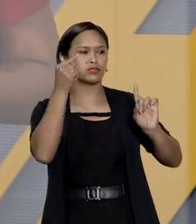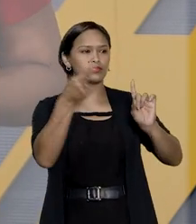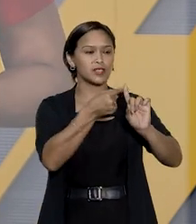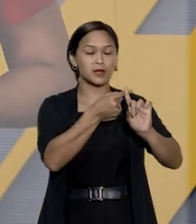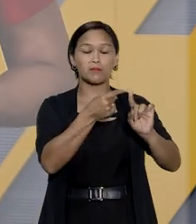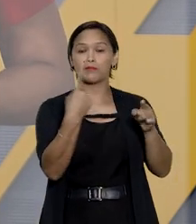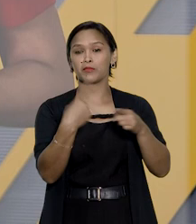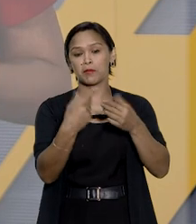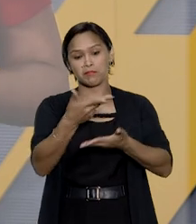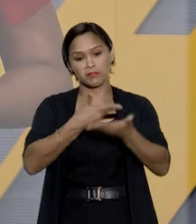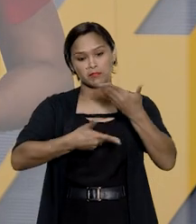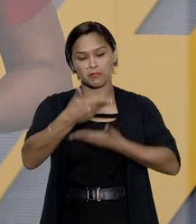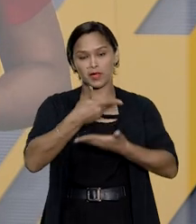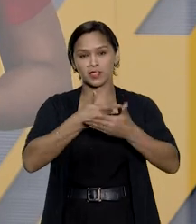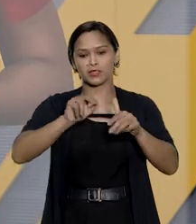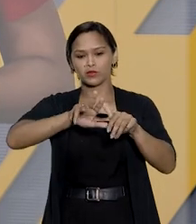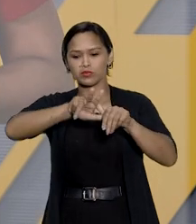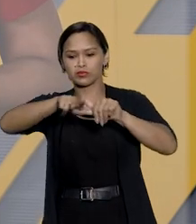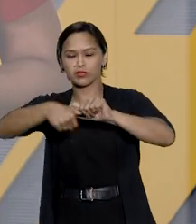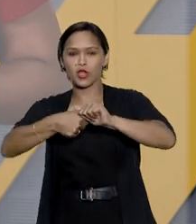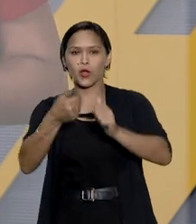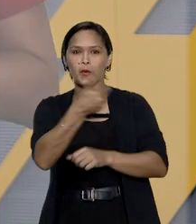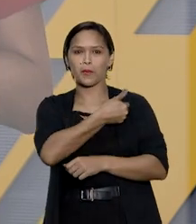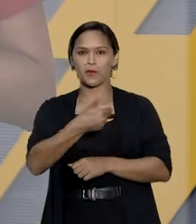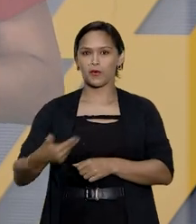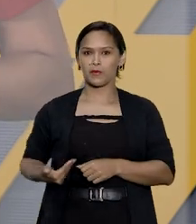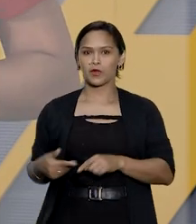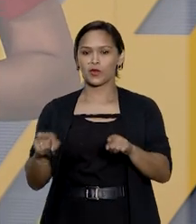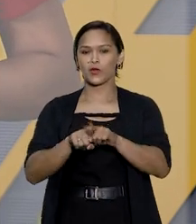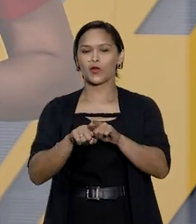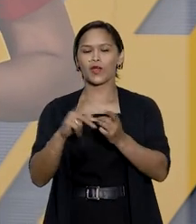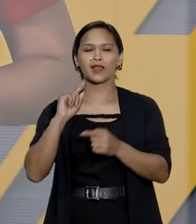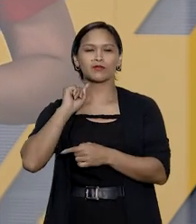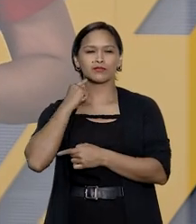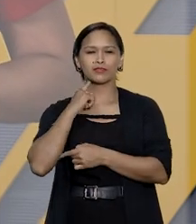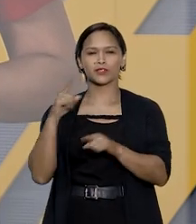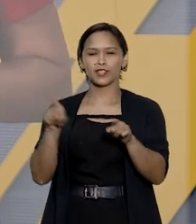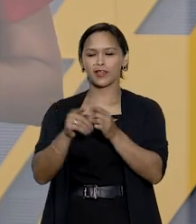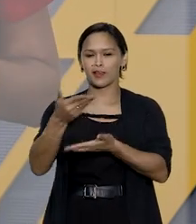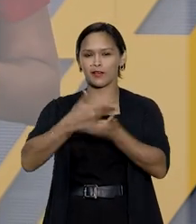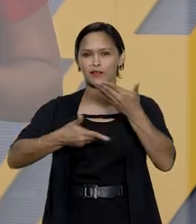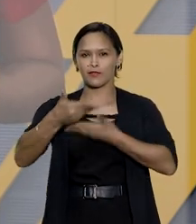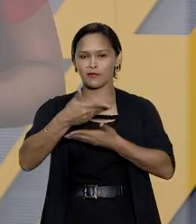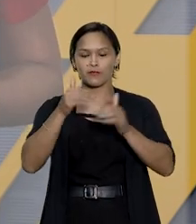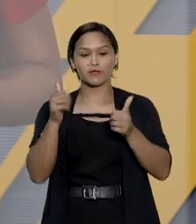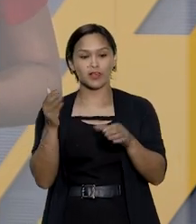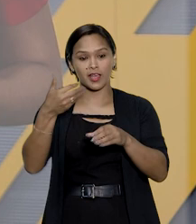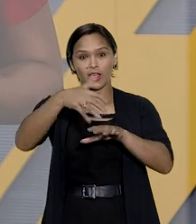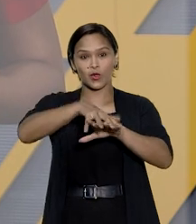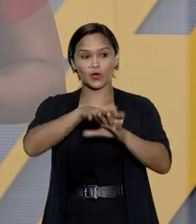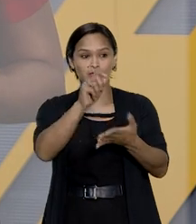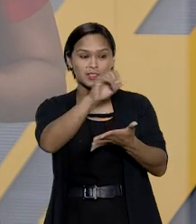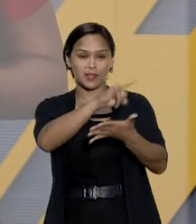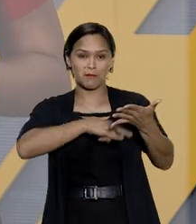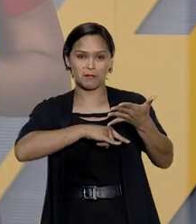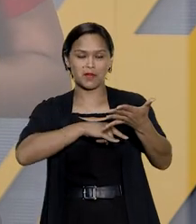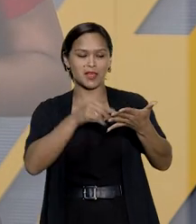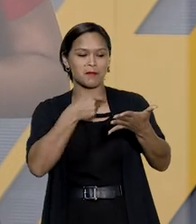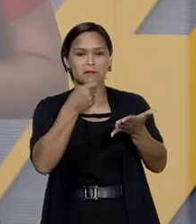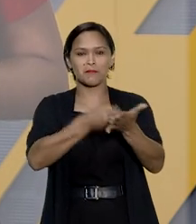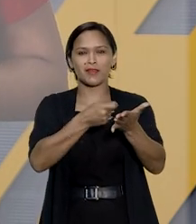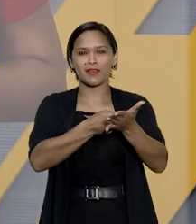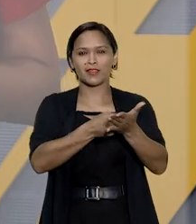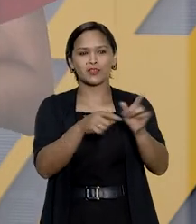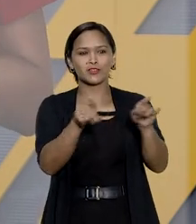por supostamente ter desviado recursos públicos em esquema fraudulento que envolvia a inclusão na folha de pagamentos da